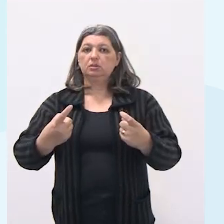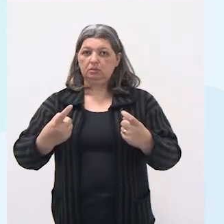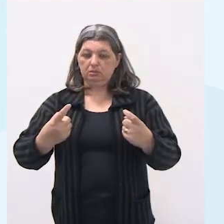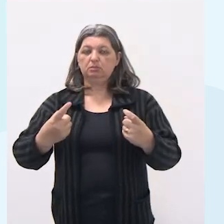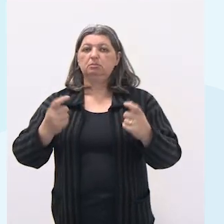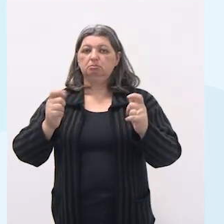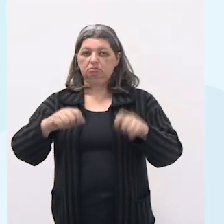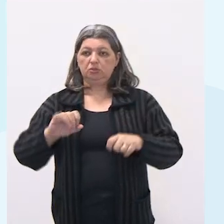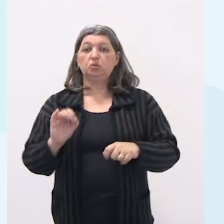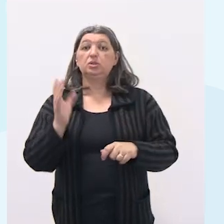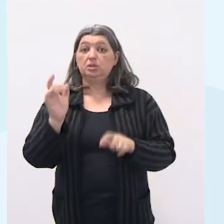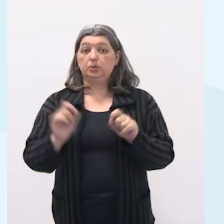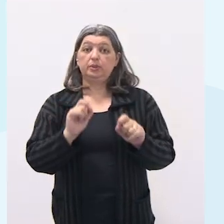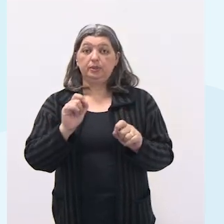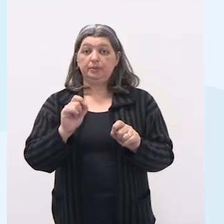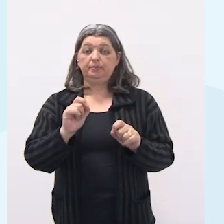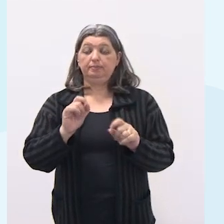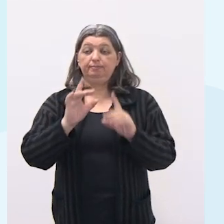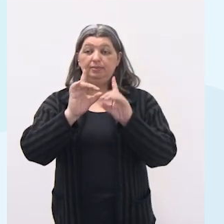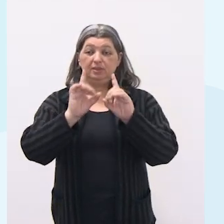a deficiência em